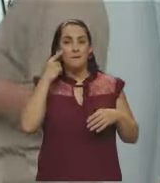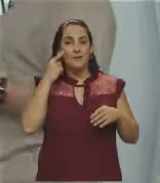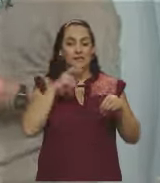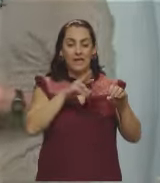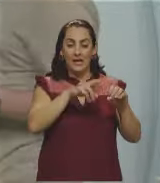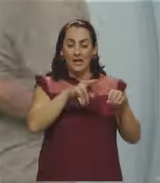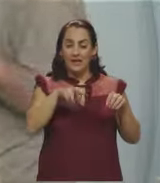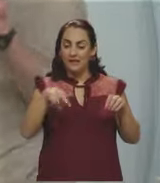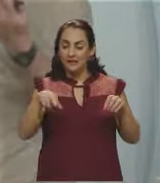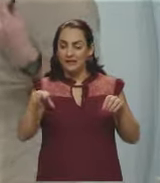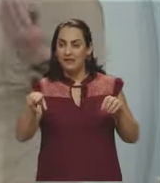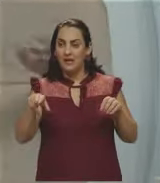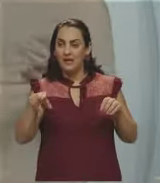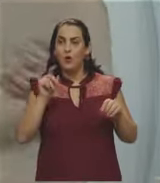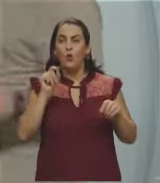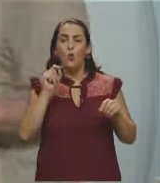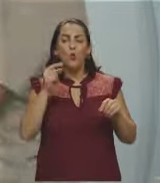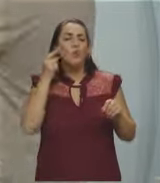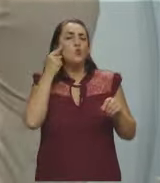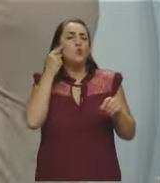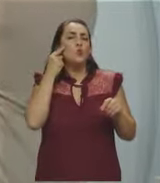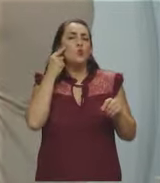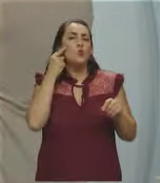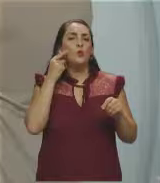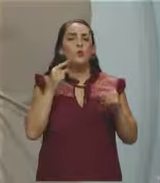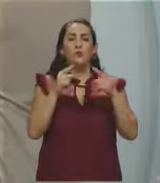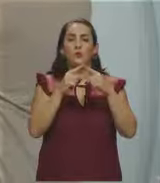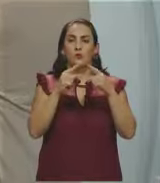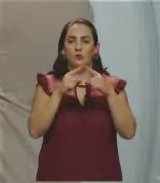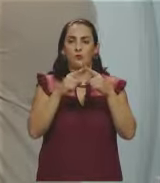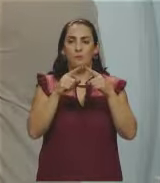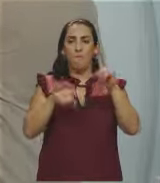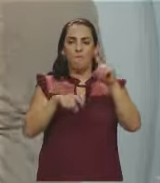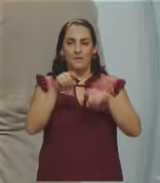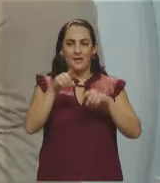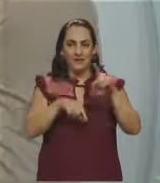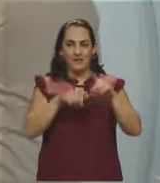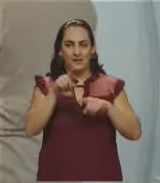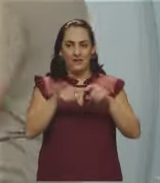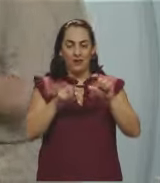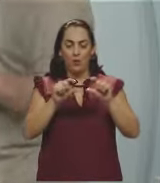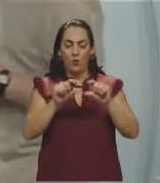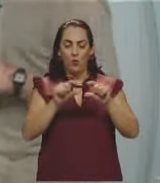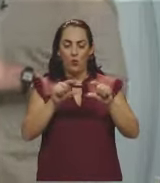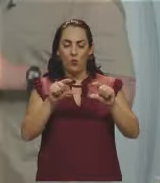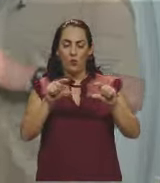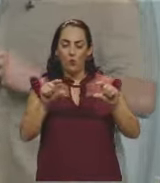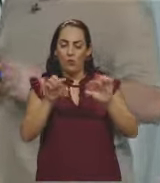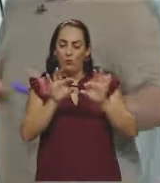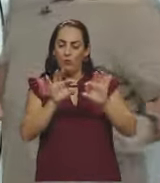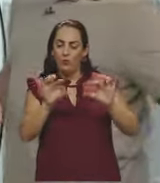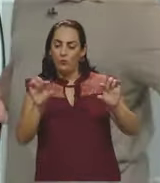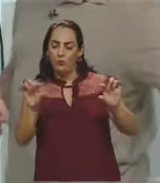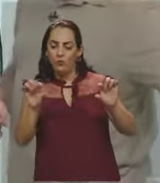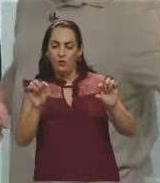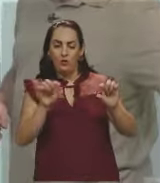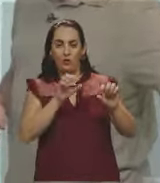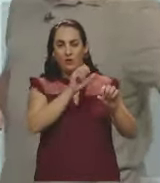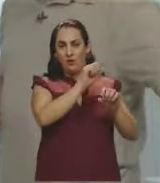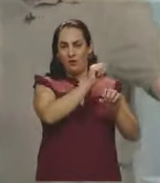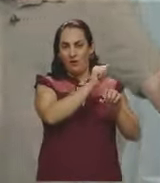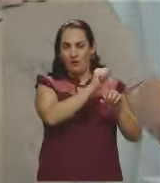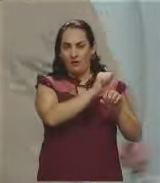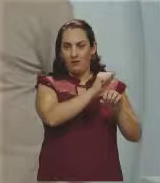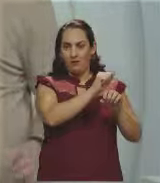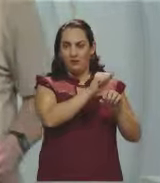gente está relacionando o tipo de material, o comprimento dele e a área. Se alguém aqui já